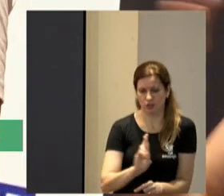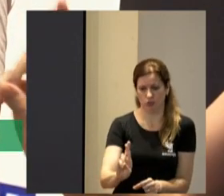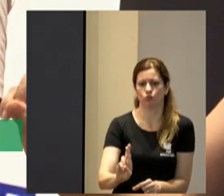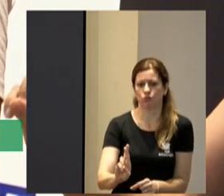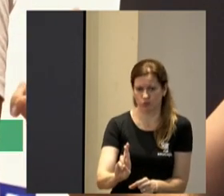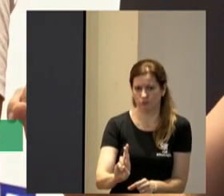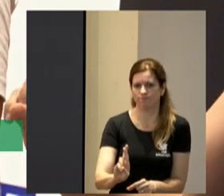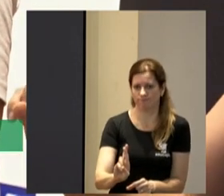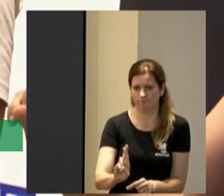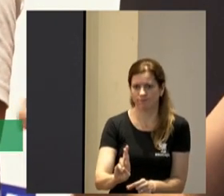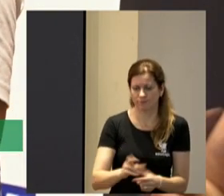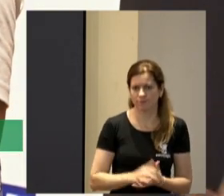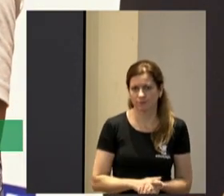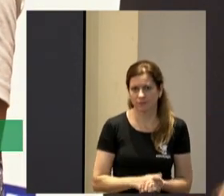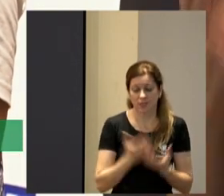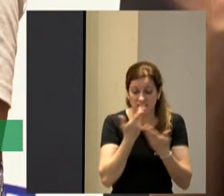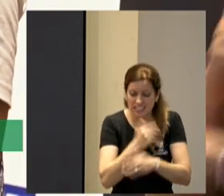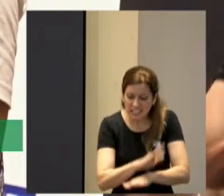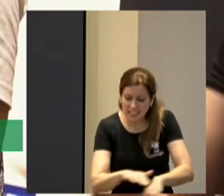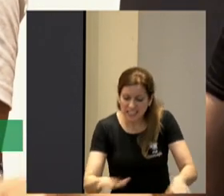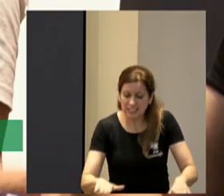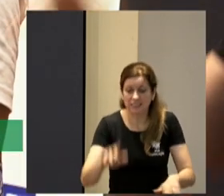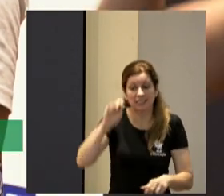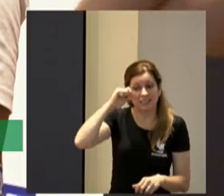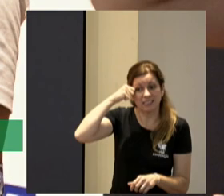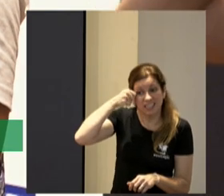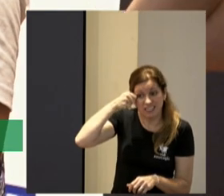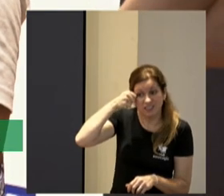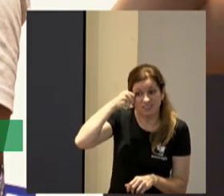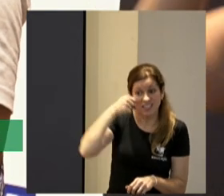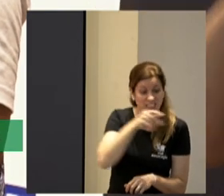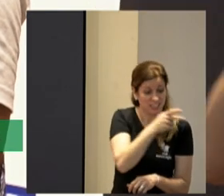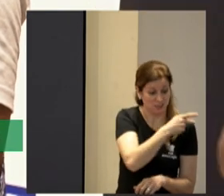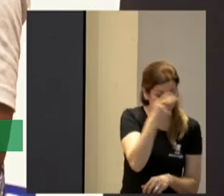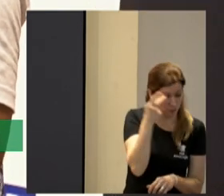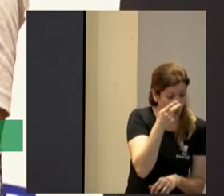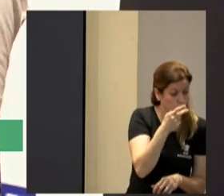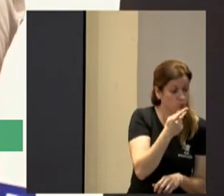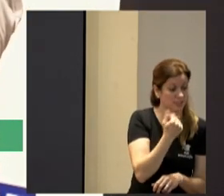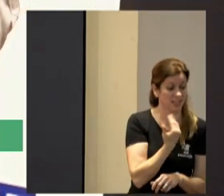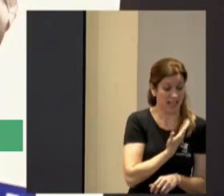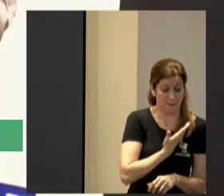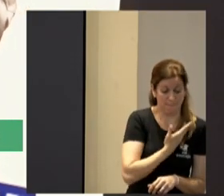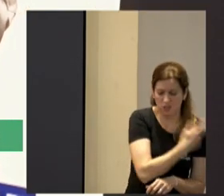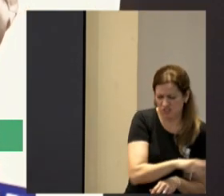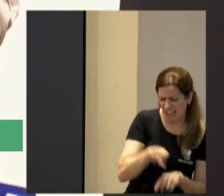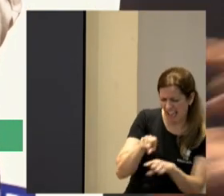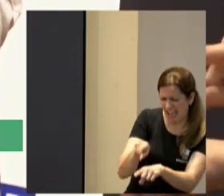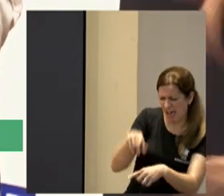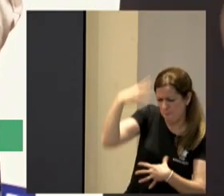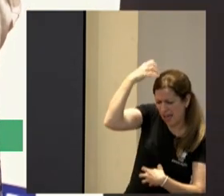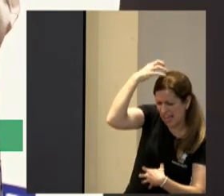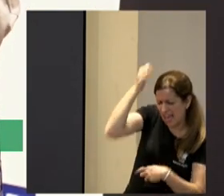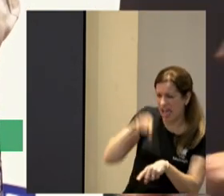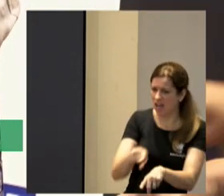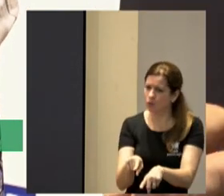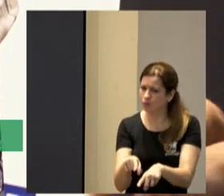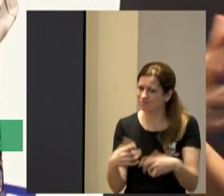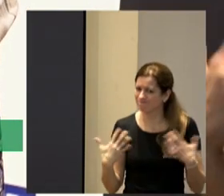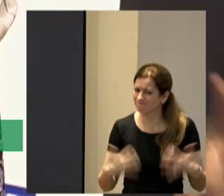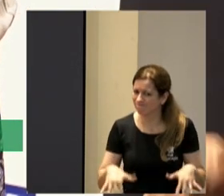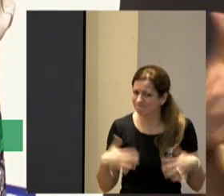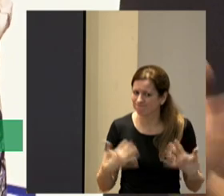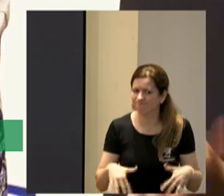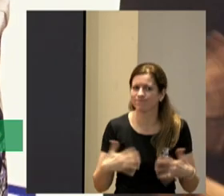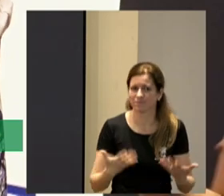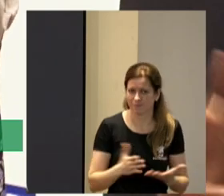paramentos. Crianças negras chamadas de macaca, crianças negras reclamando em casa de que o contato